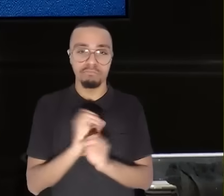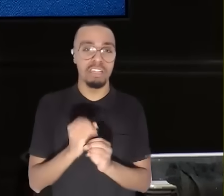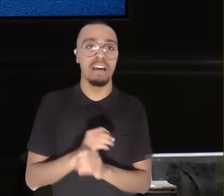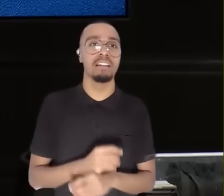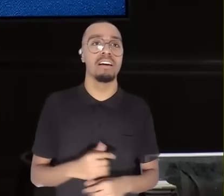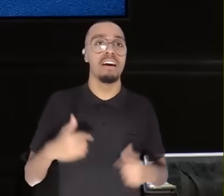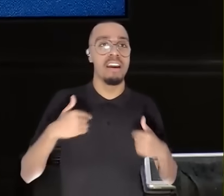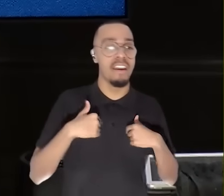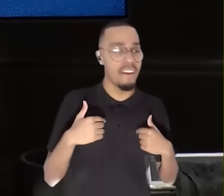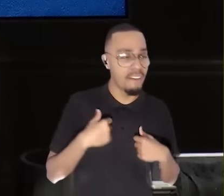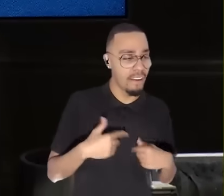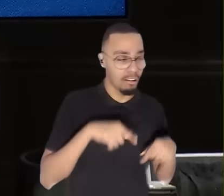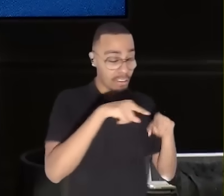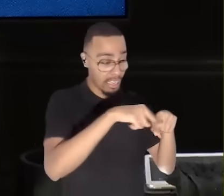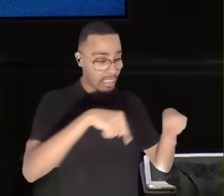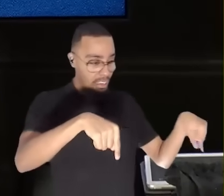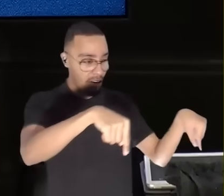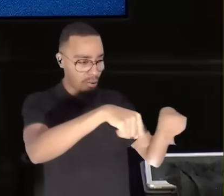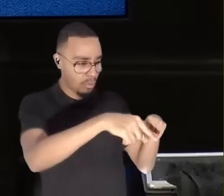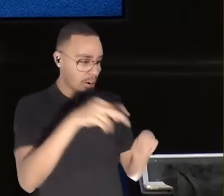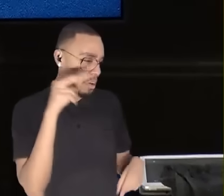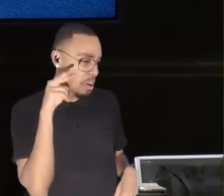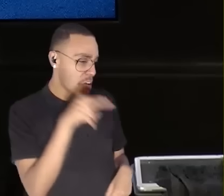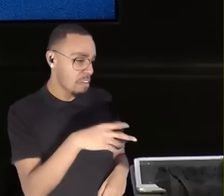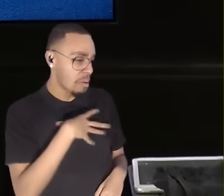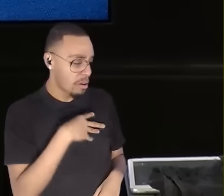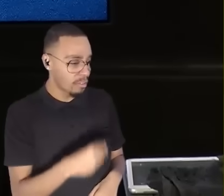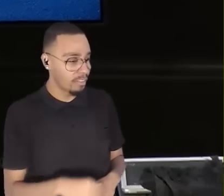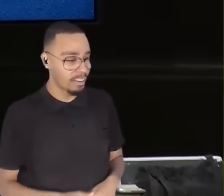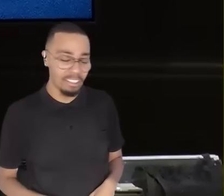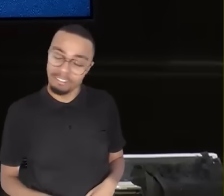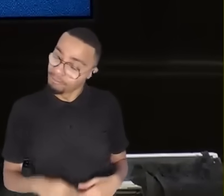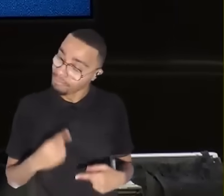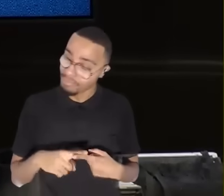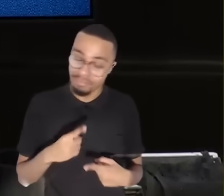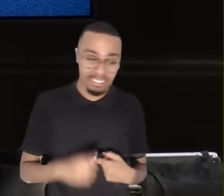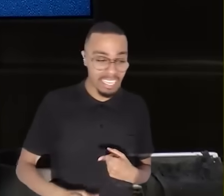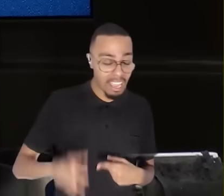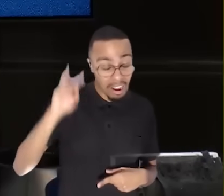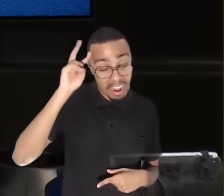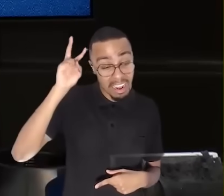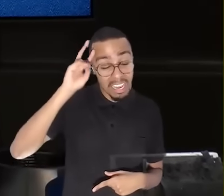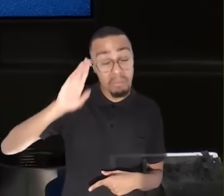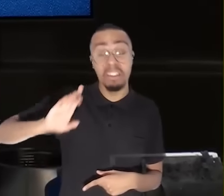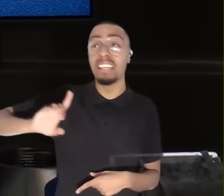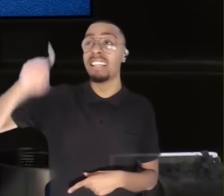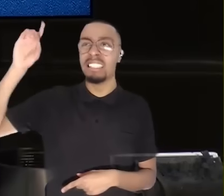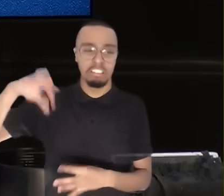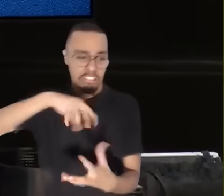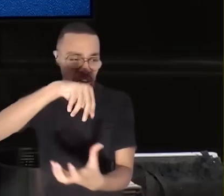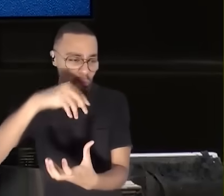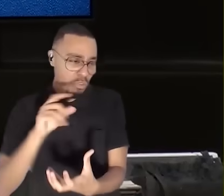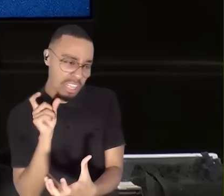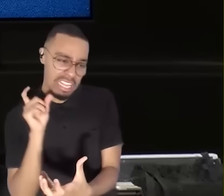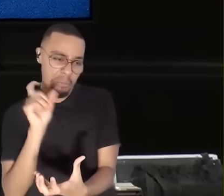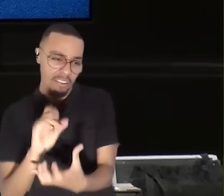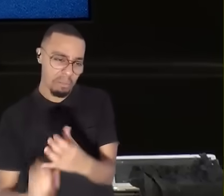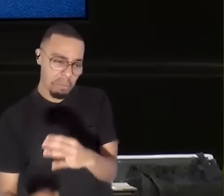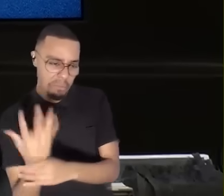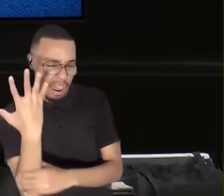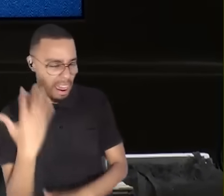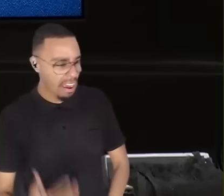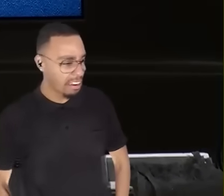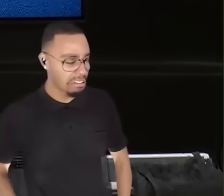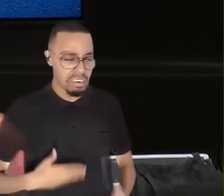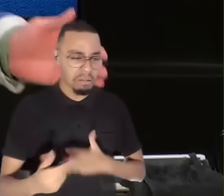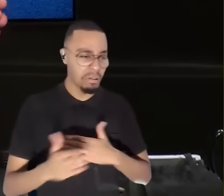acampamento na frente do quarto dele, porque não havia forma, a terra era vazia. Eu vou plantar acampamento, nem que eu acorde 4 horas